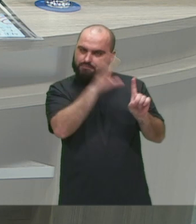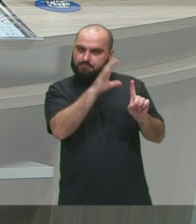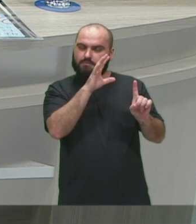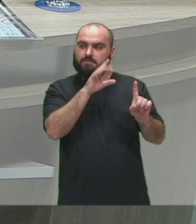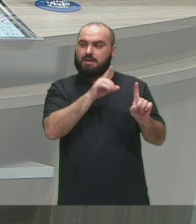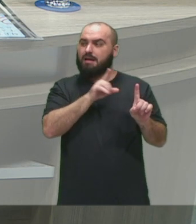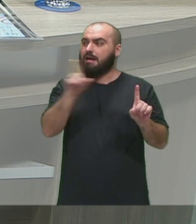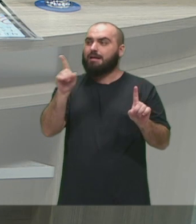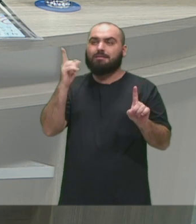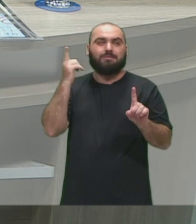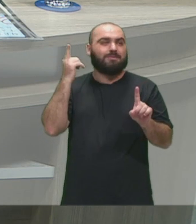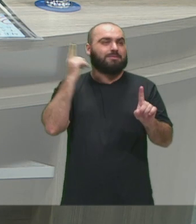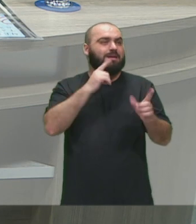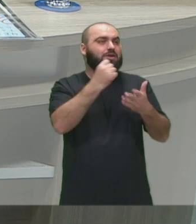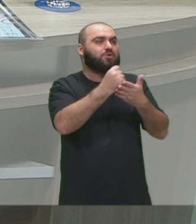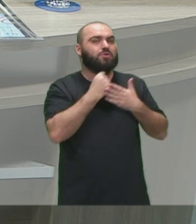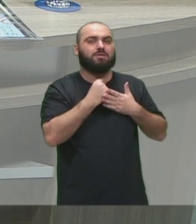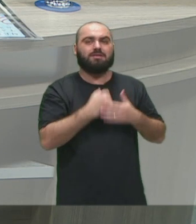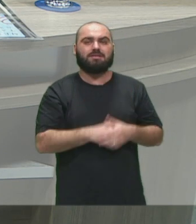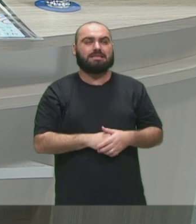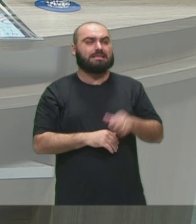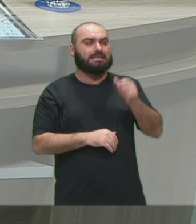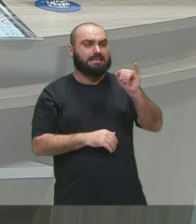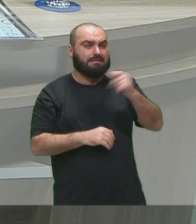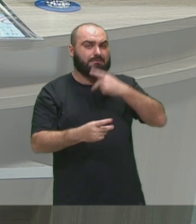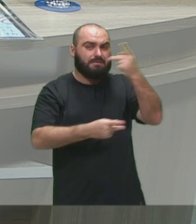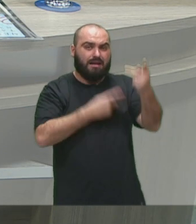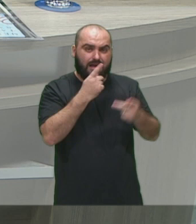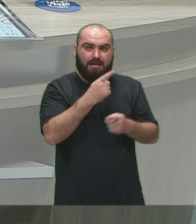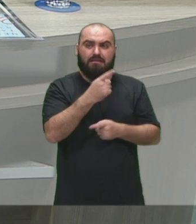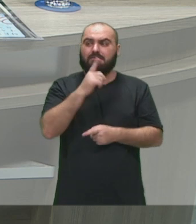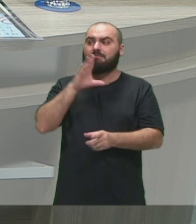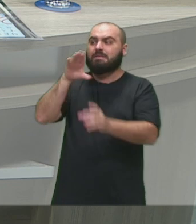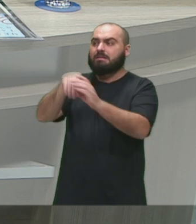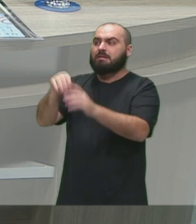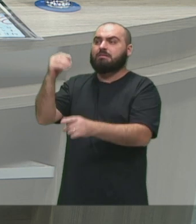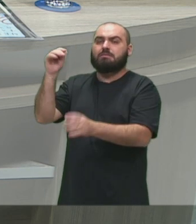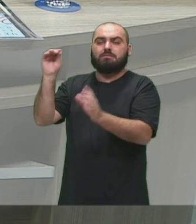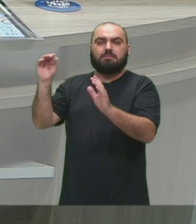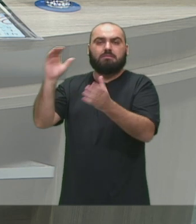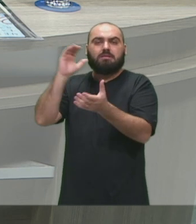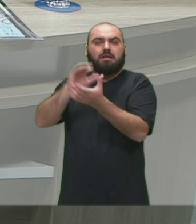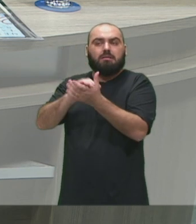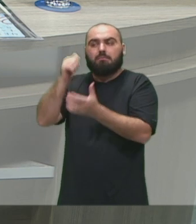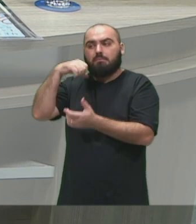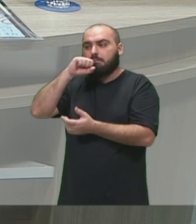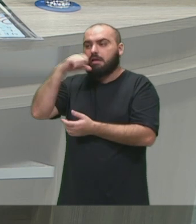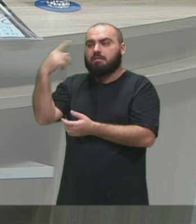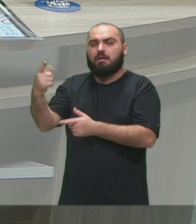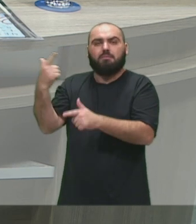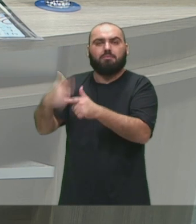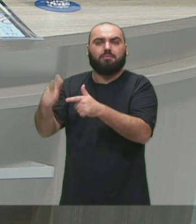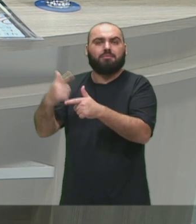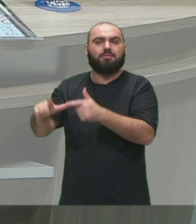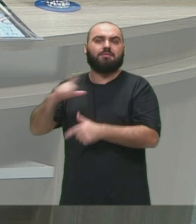pode buscar ajuda, porque se ela falar, ela vai trazer problema para o casamento da mãe dela? Ela não